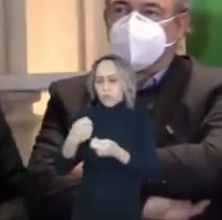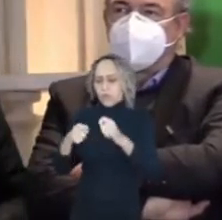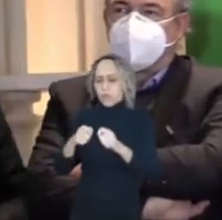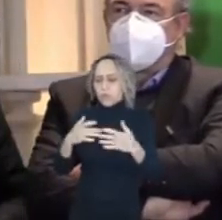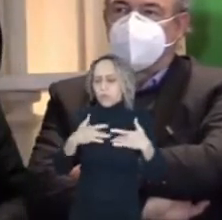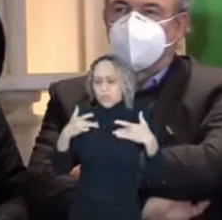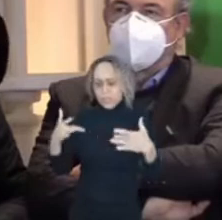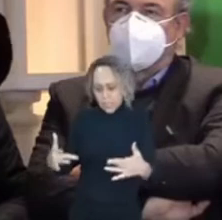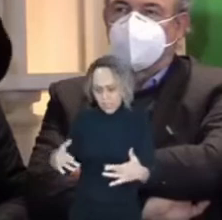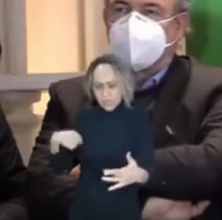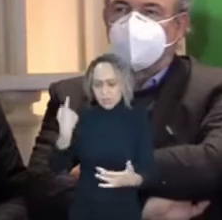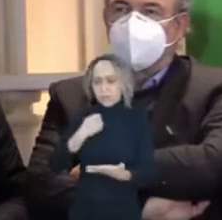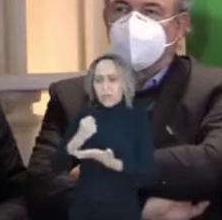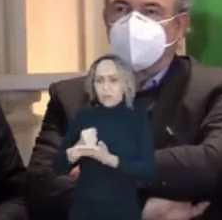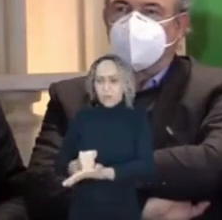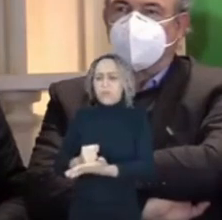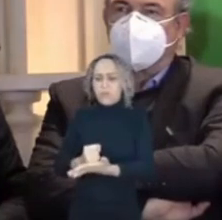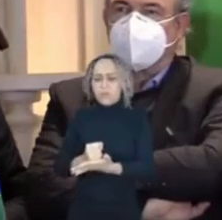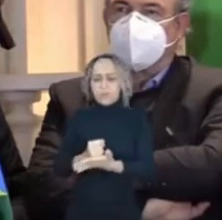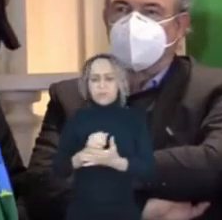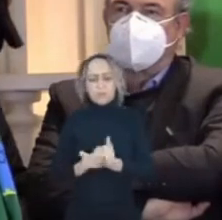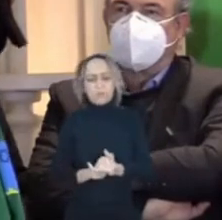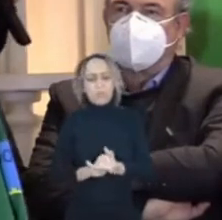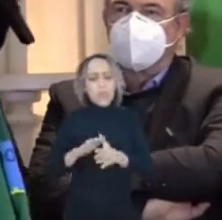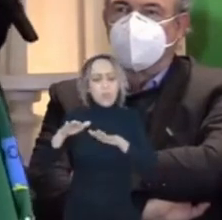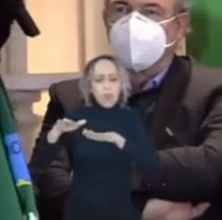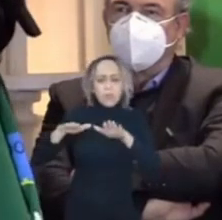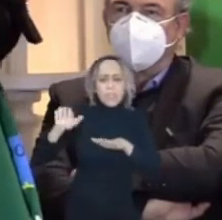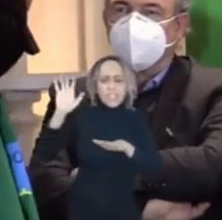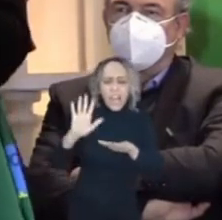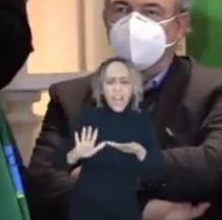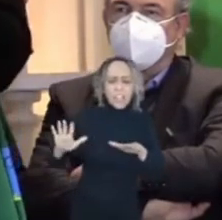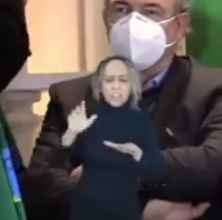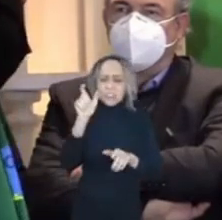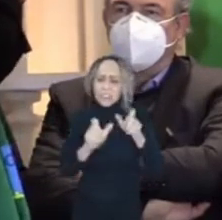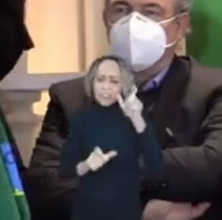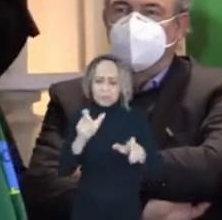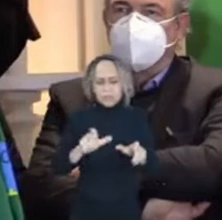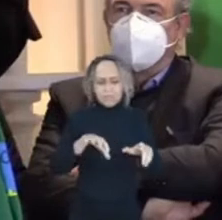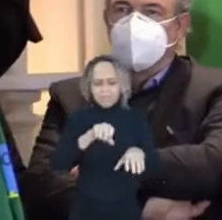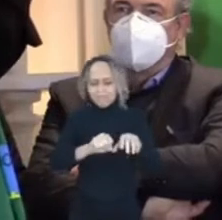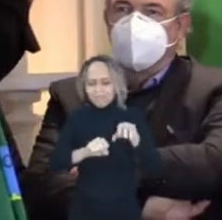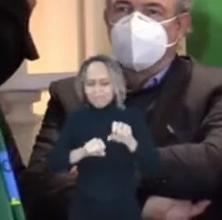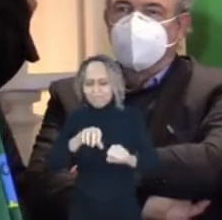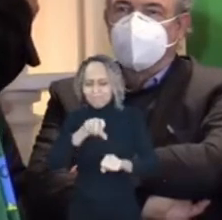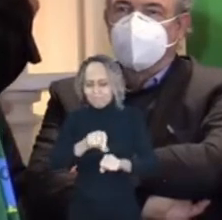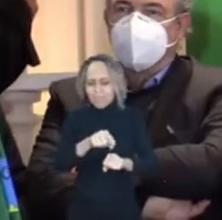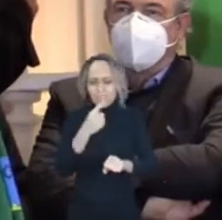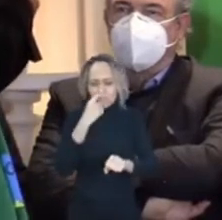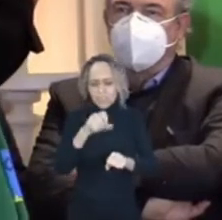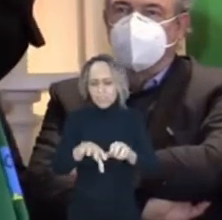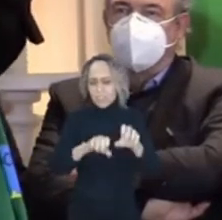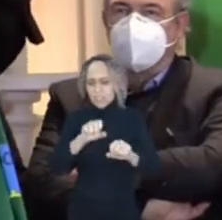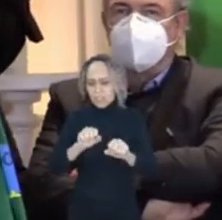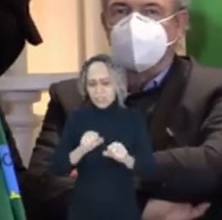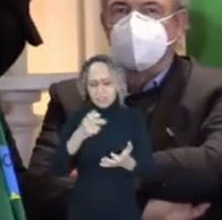E o Movimento Nacional de Catadores, que nunca para e que nunca desistiu